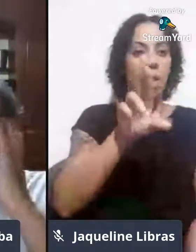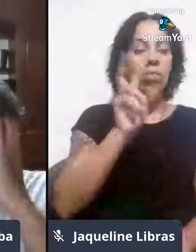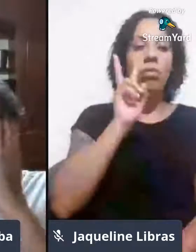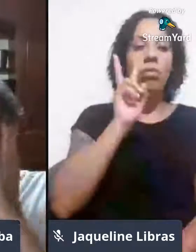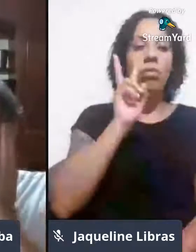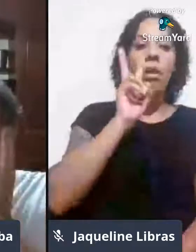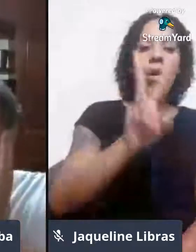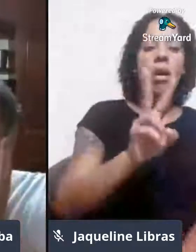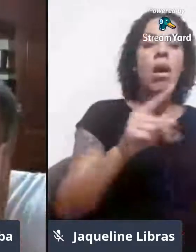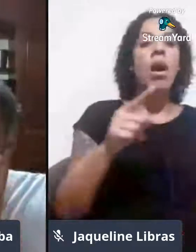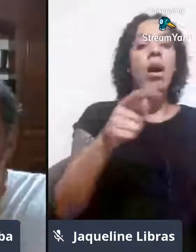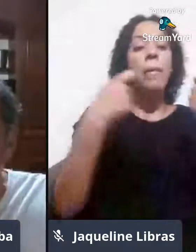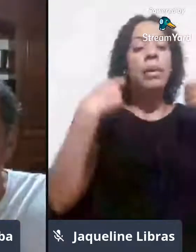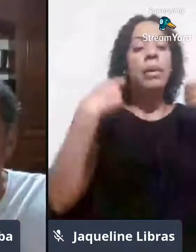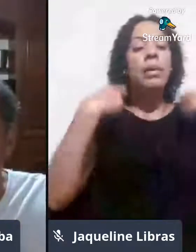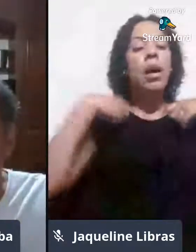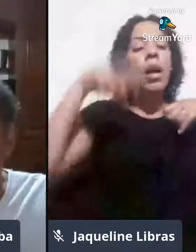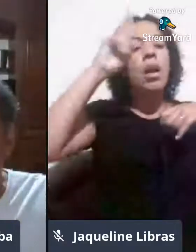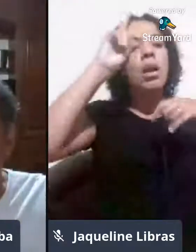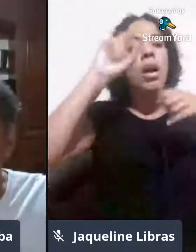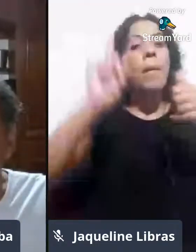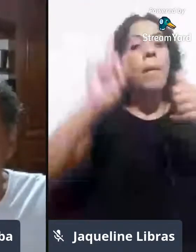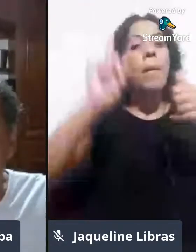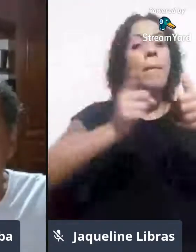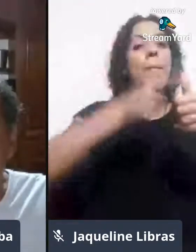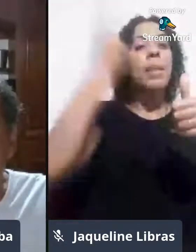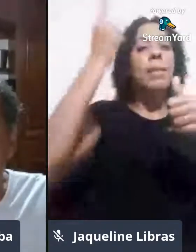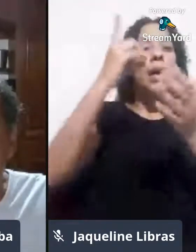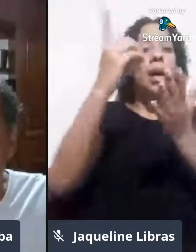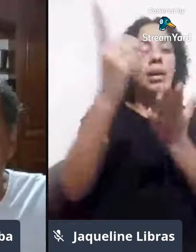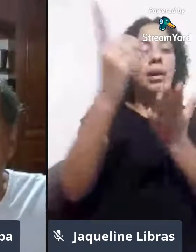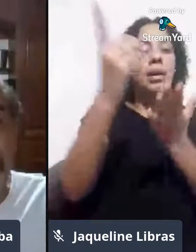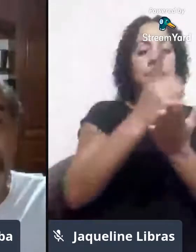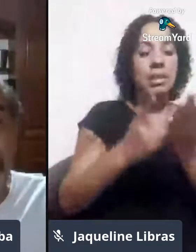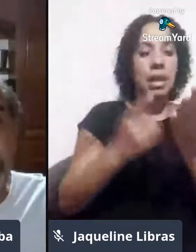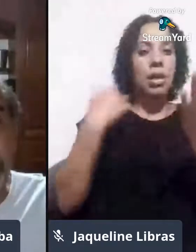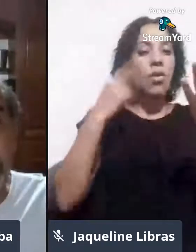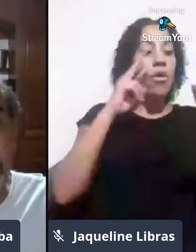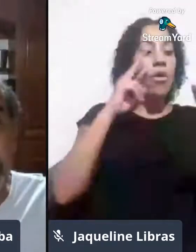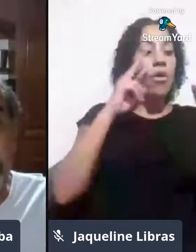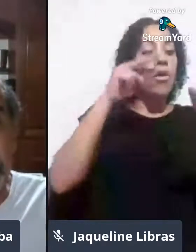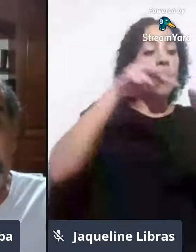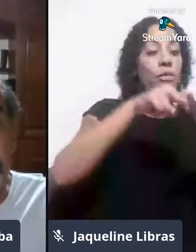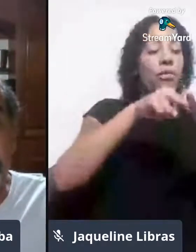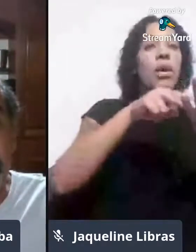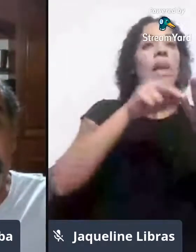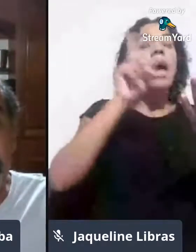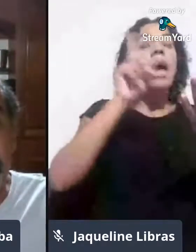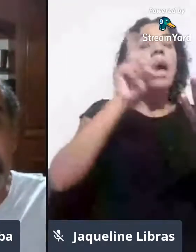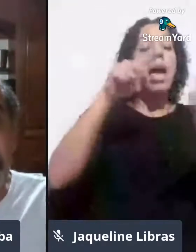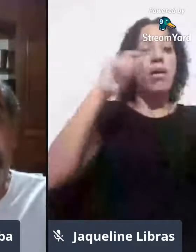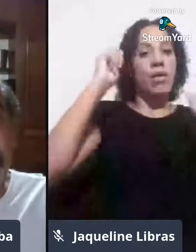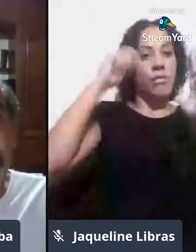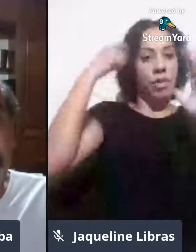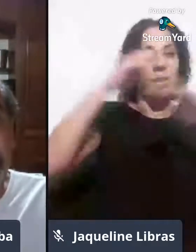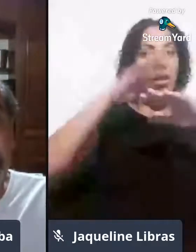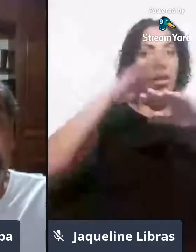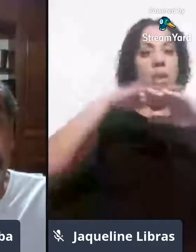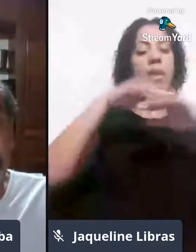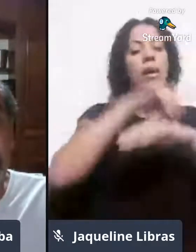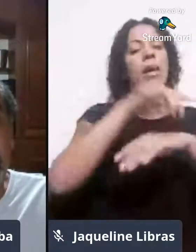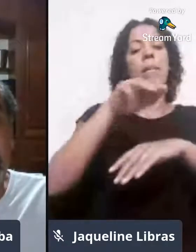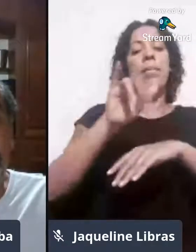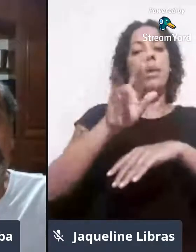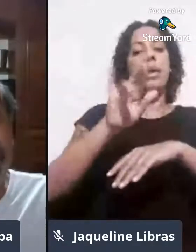interface, e me fez muito lembrar da primeira dissertação que eu acho que eu vi com o vídeo, que foi dirigida pela